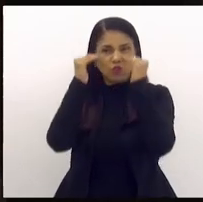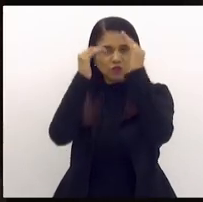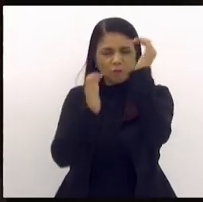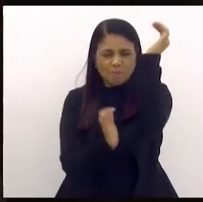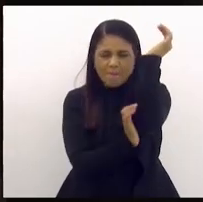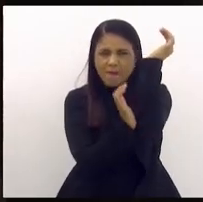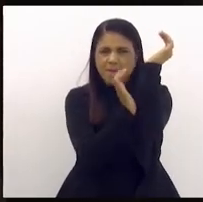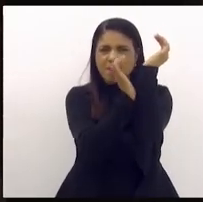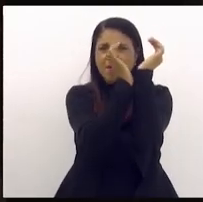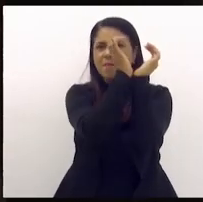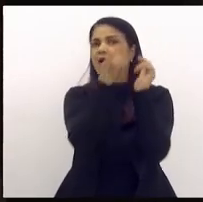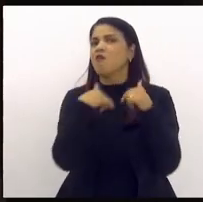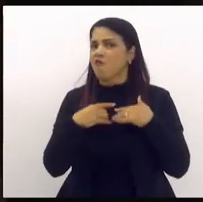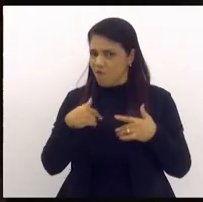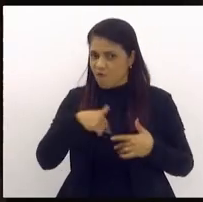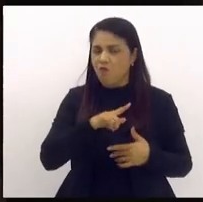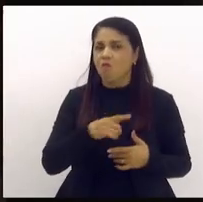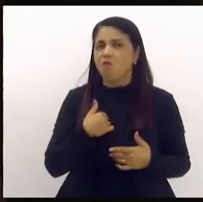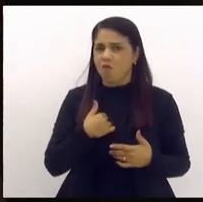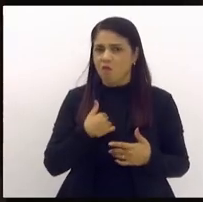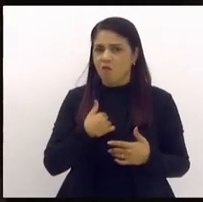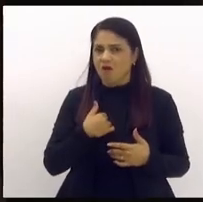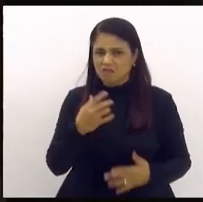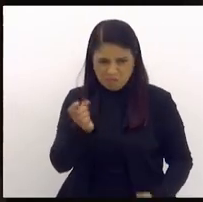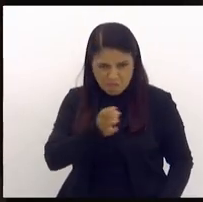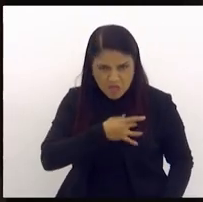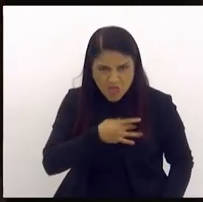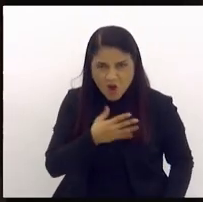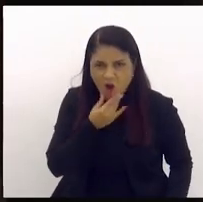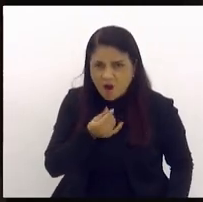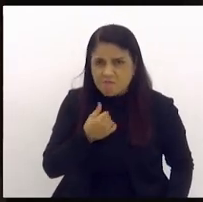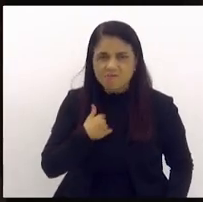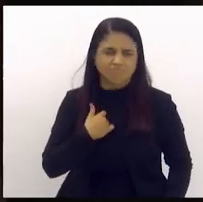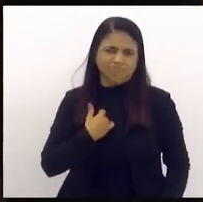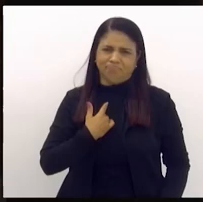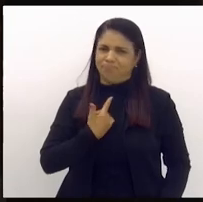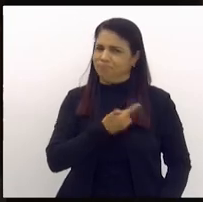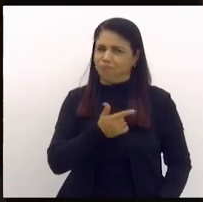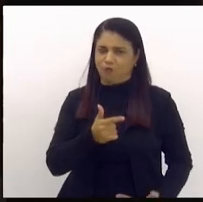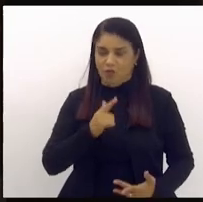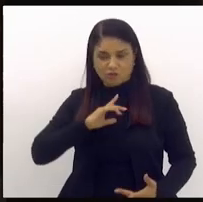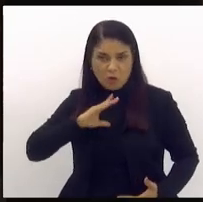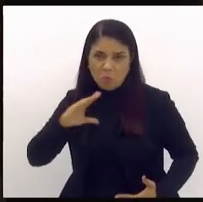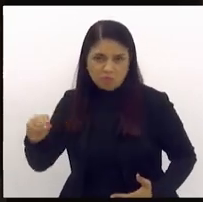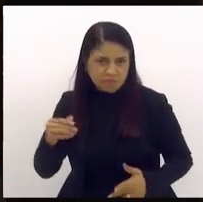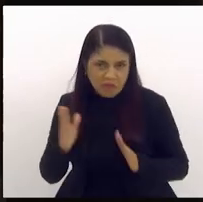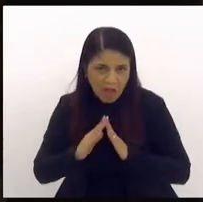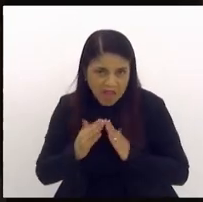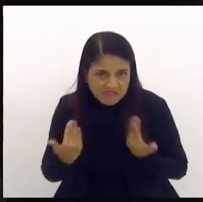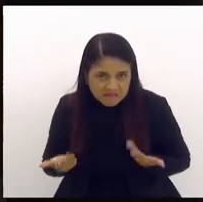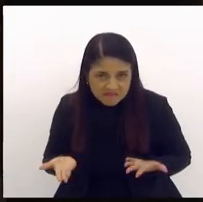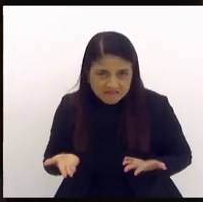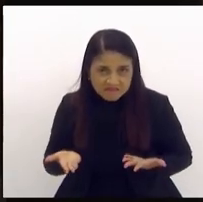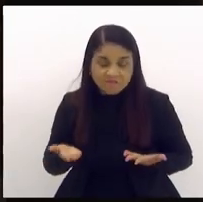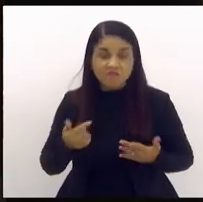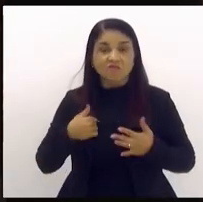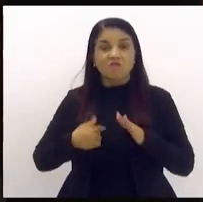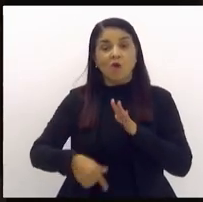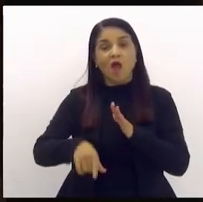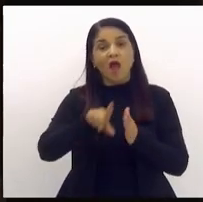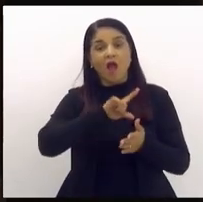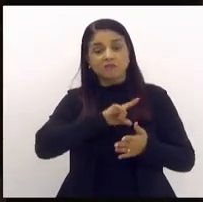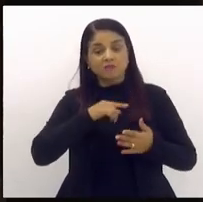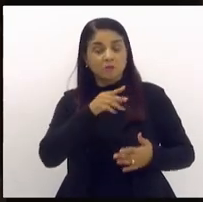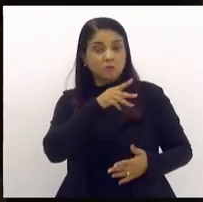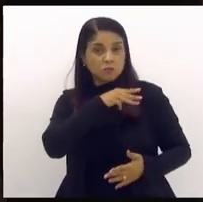esferas. Se eu tivesse medo de homem, eu não saía de casa, não sairia de casa, mas já vou me antecipar ao